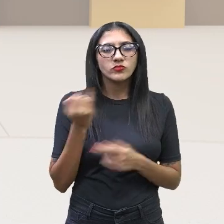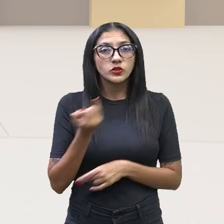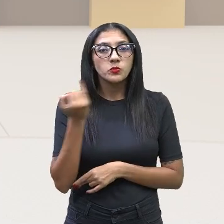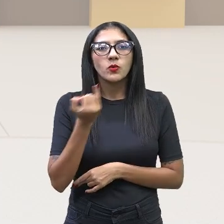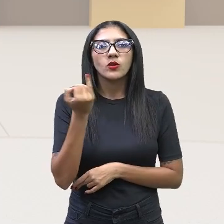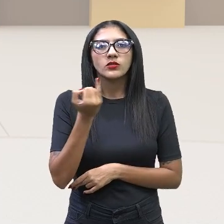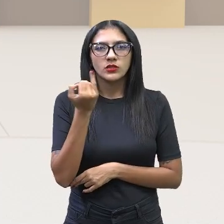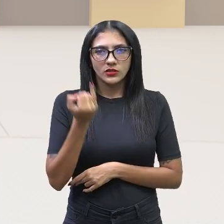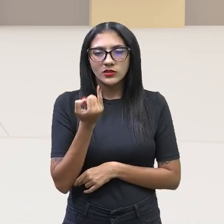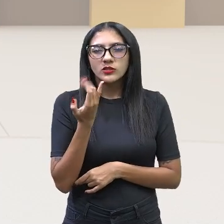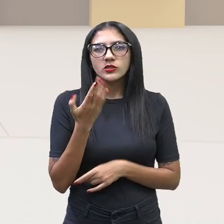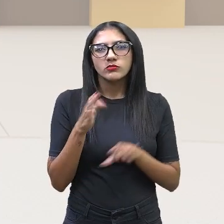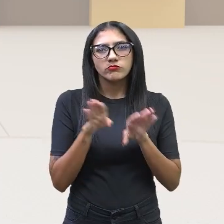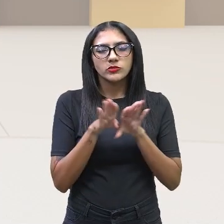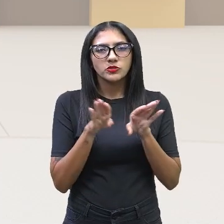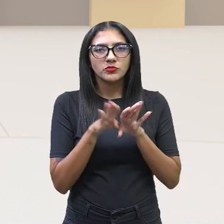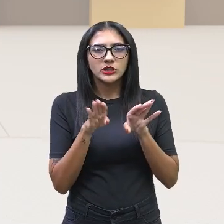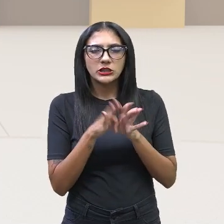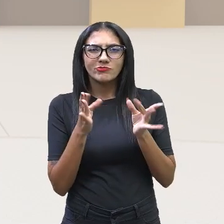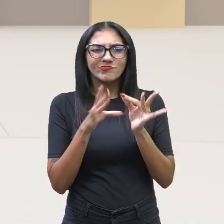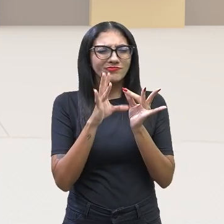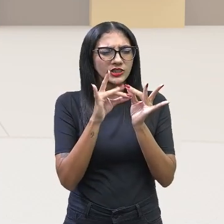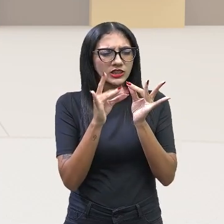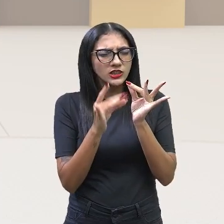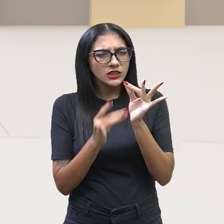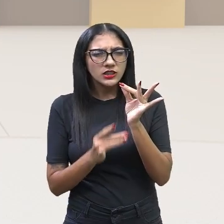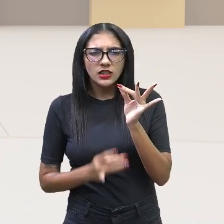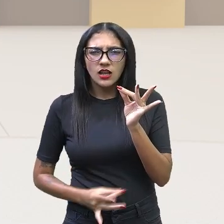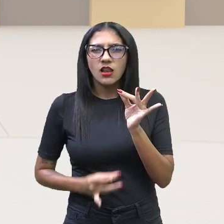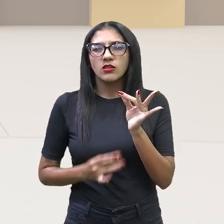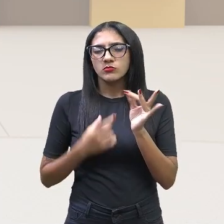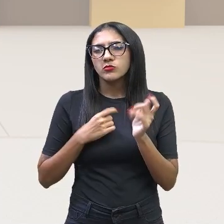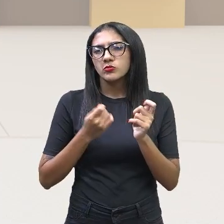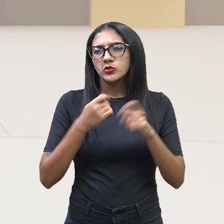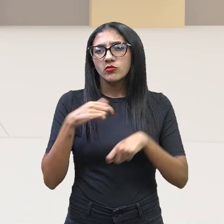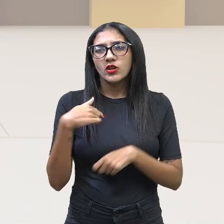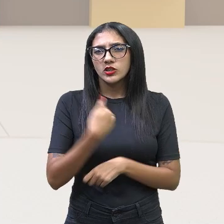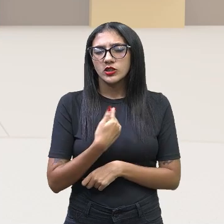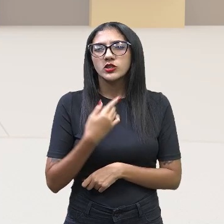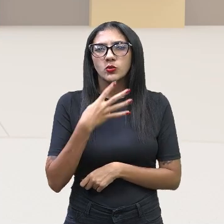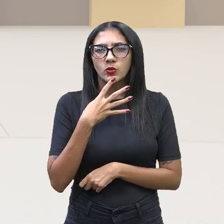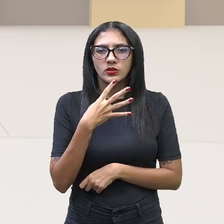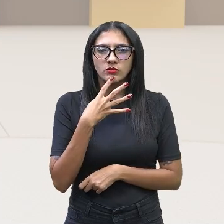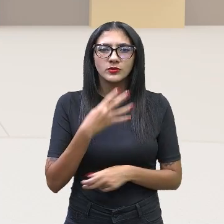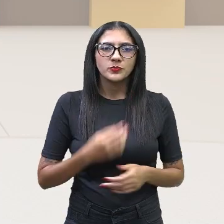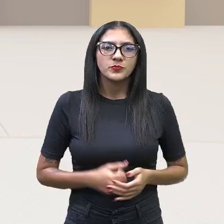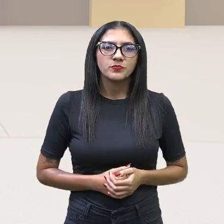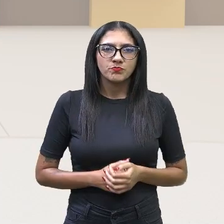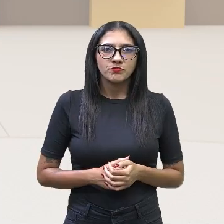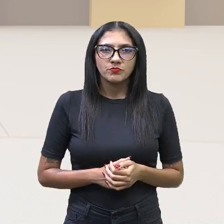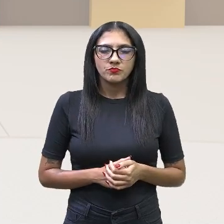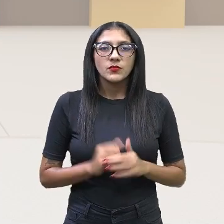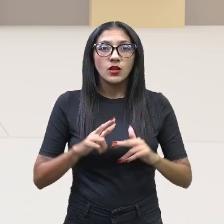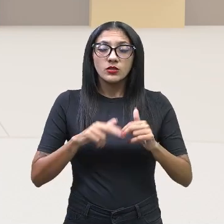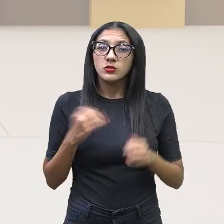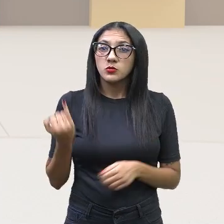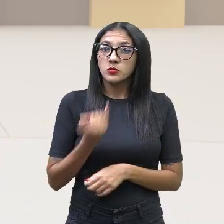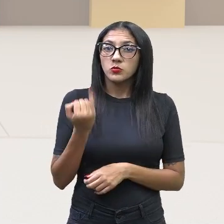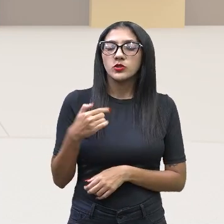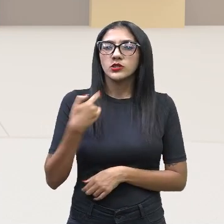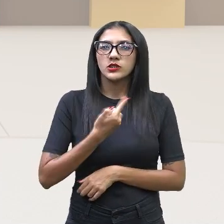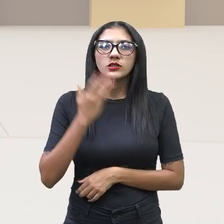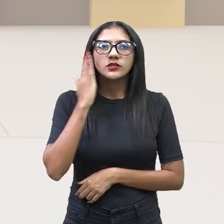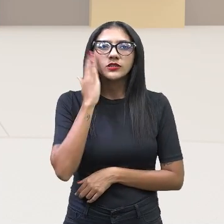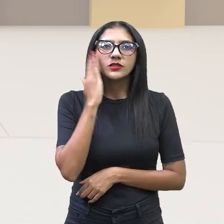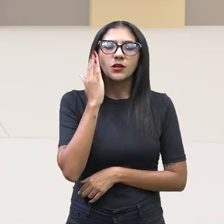e com tantas informações passando para nós. Necessário que tenhamos conhecimento e que